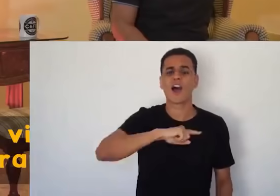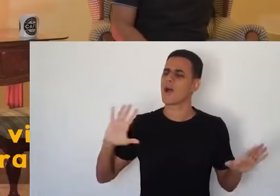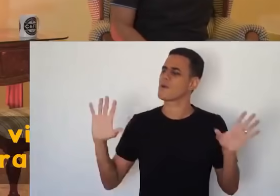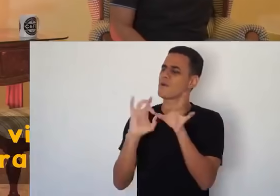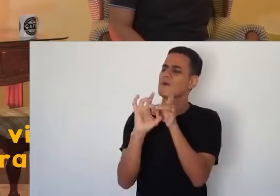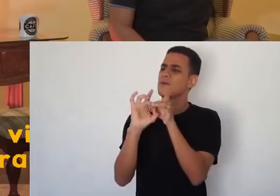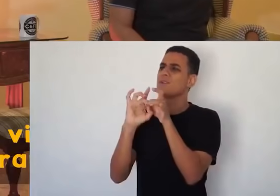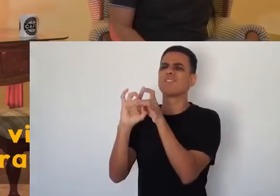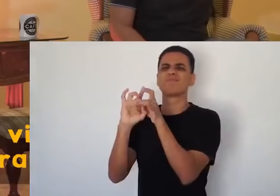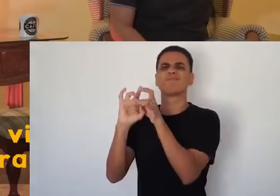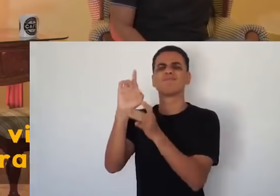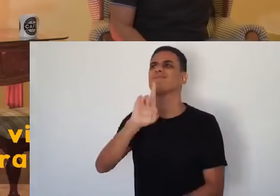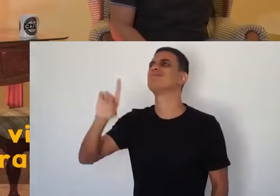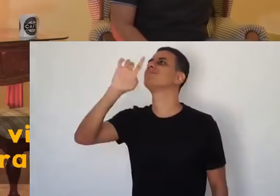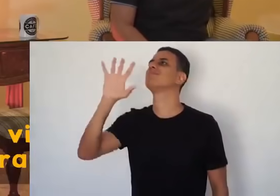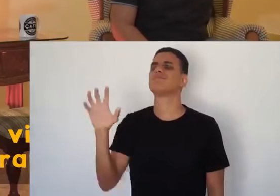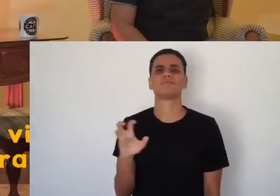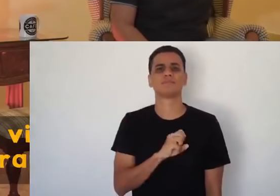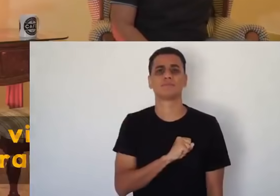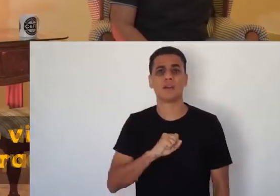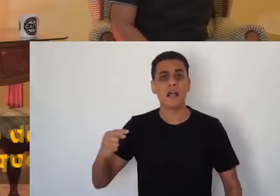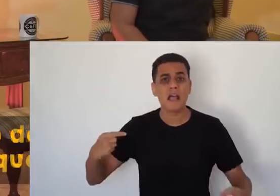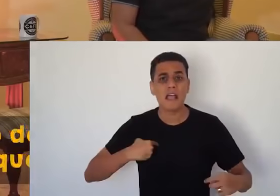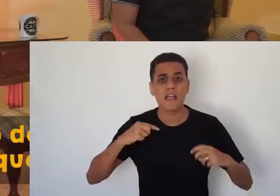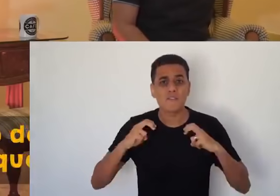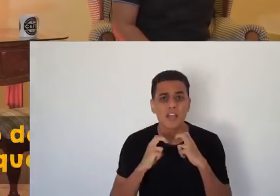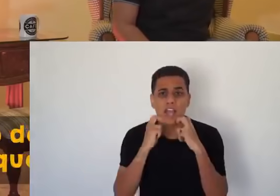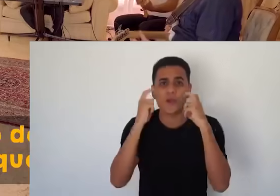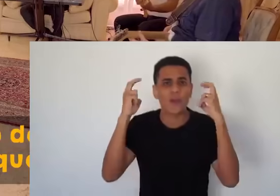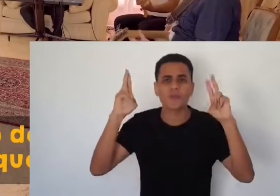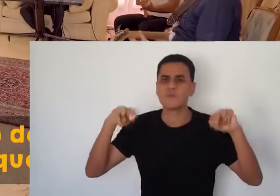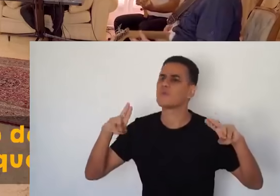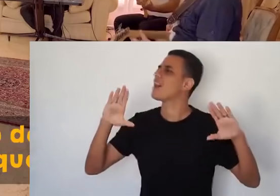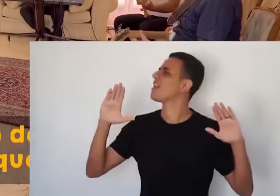nada irá nos separar desse amor.